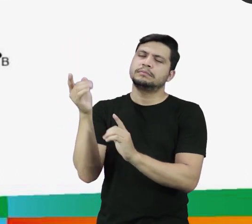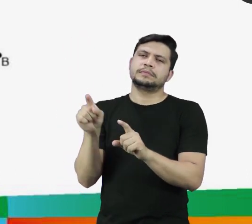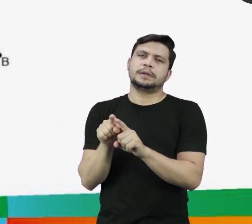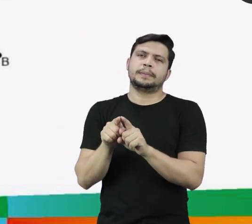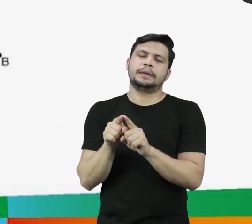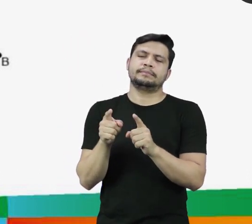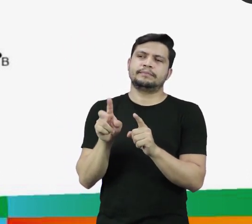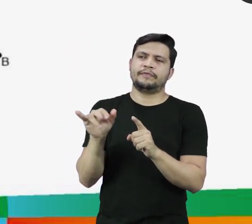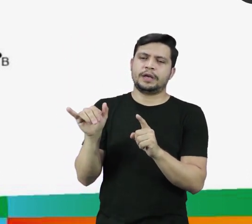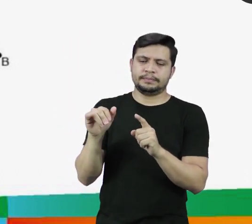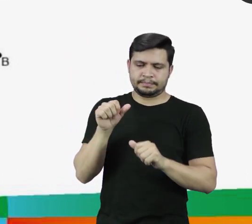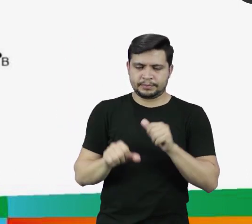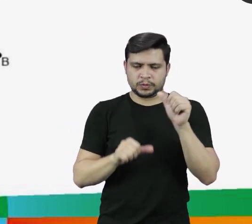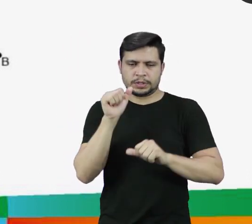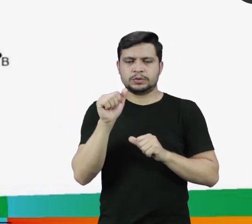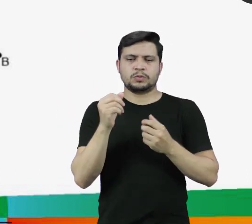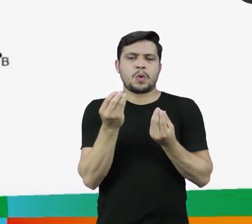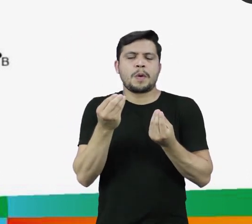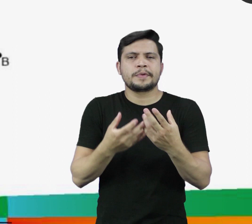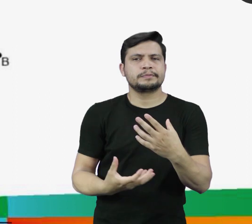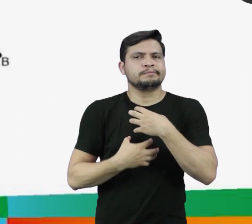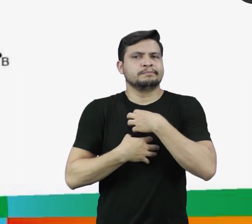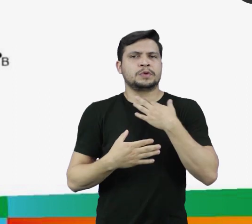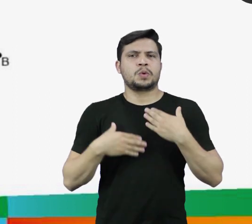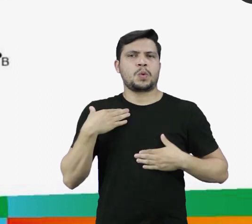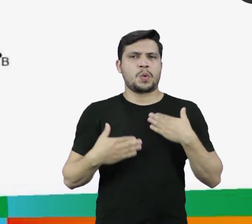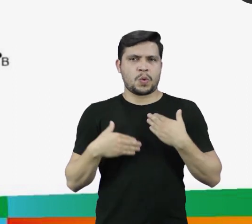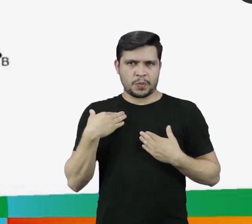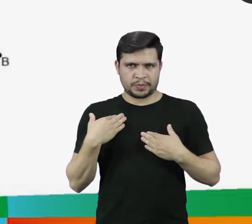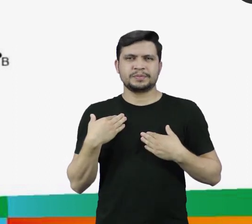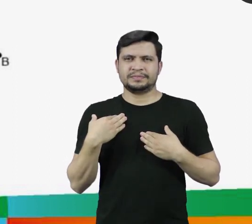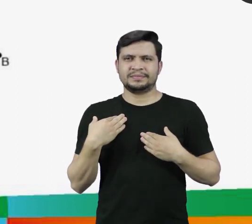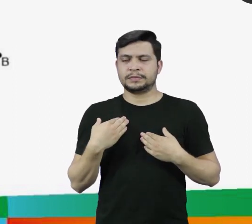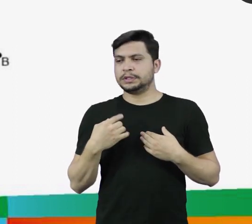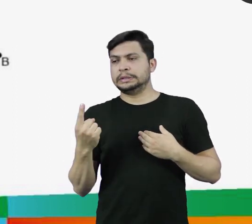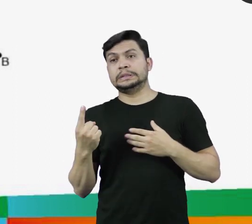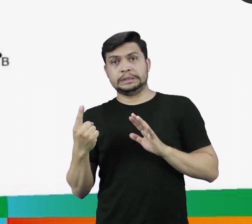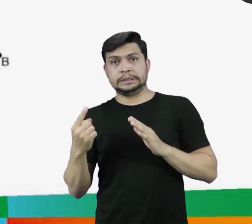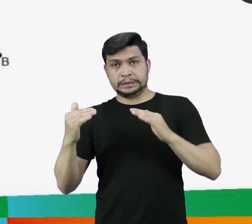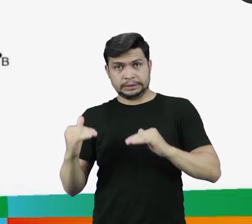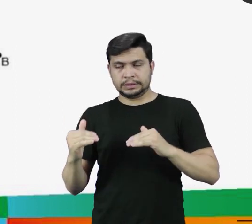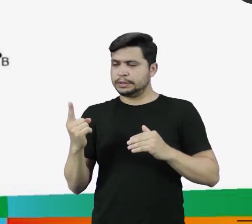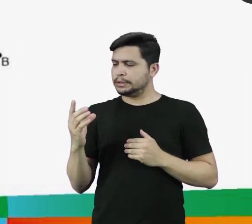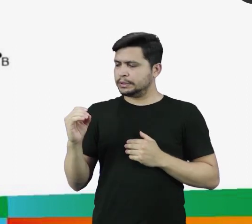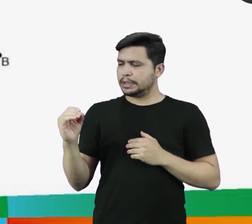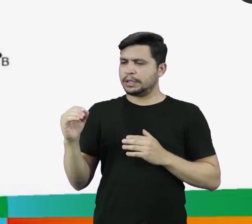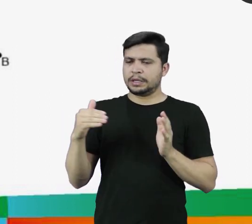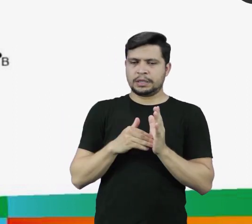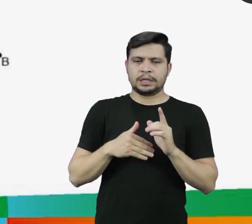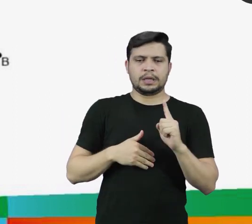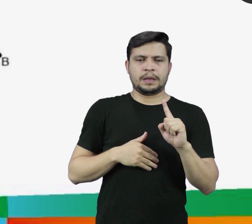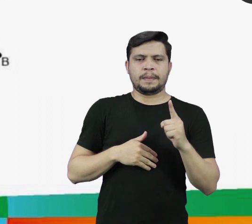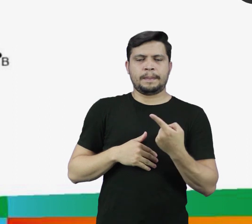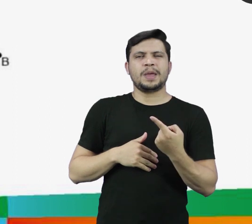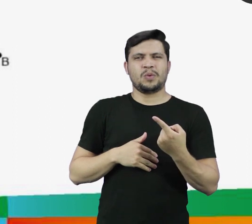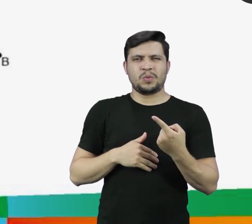100 mA até 3 amperes, eu teria aí uma fibrilação ventricular. Seria já problemas mais sérios